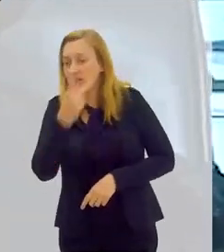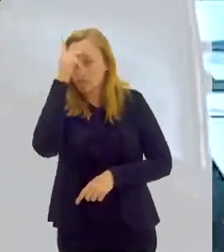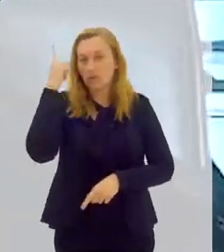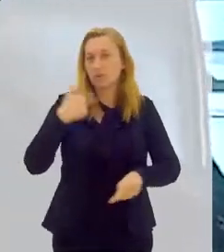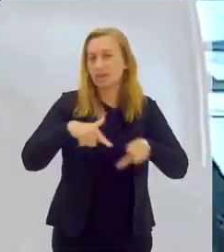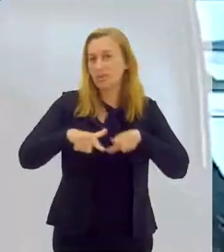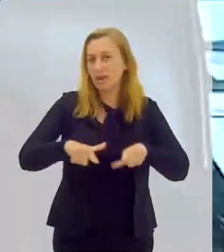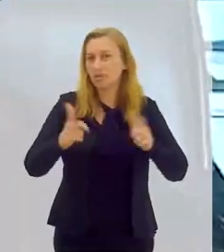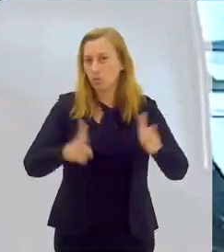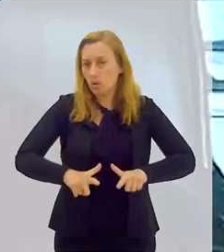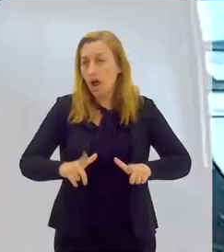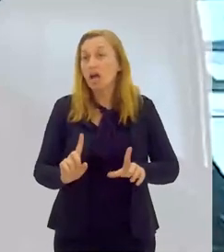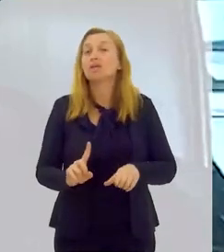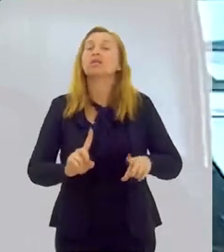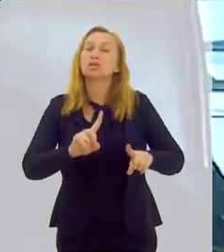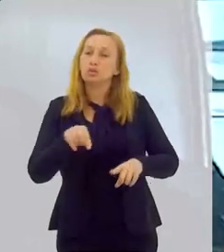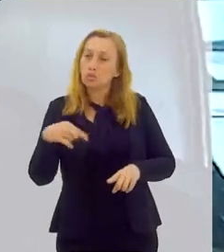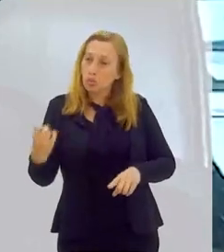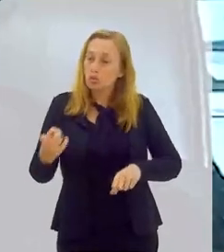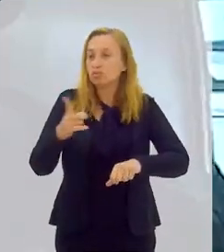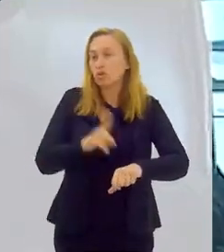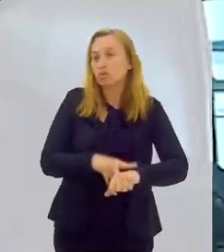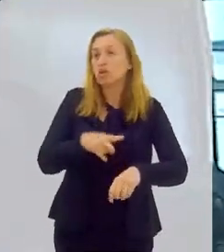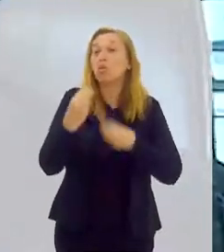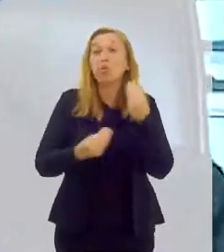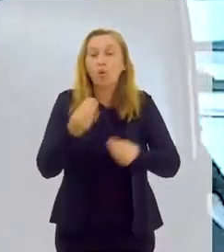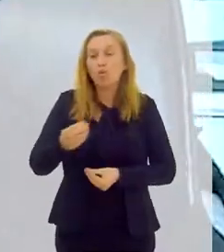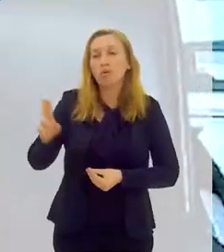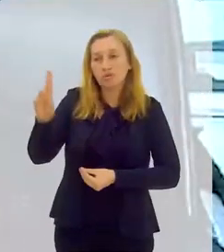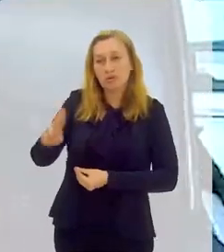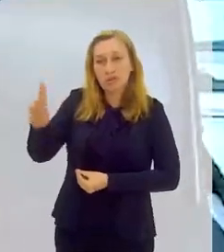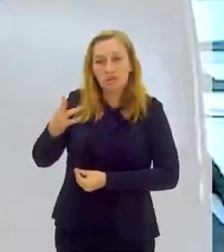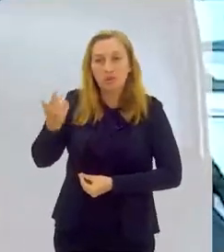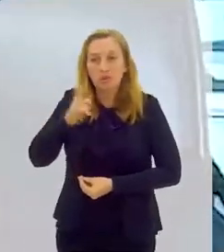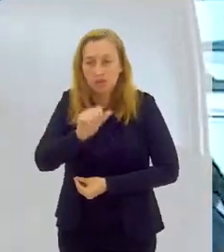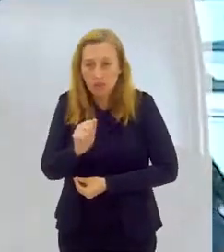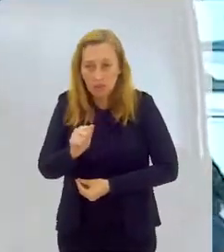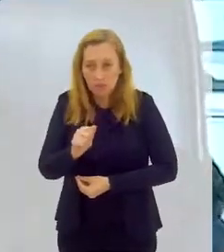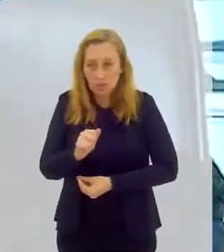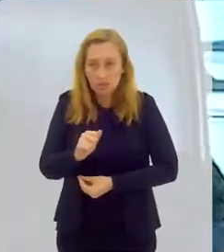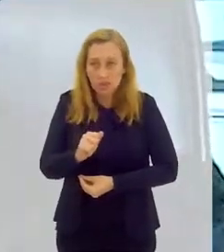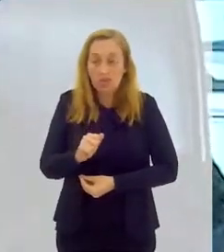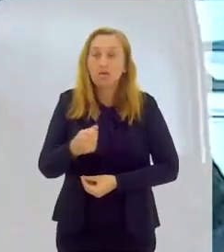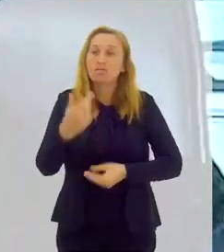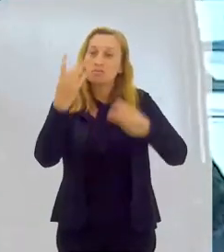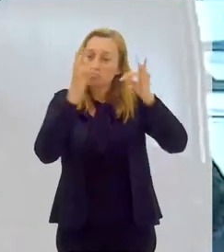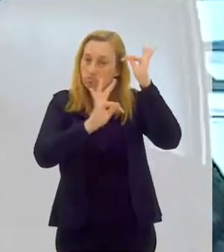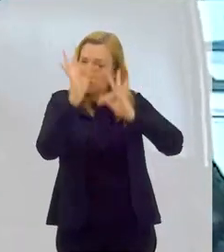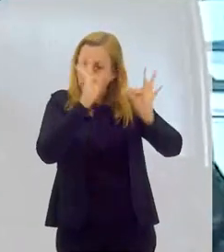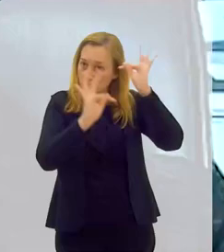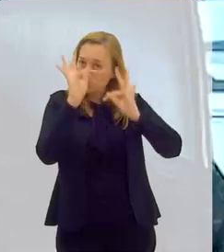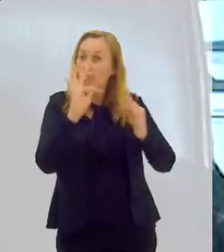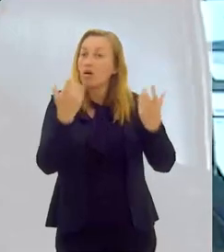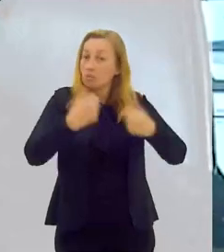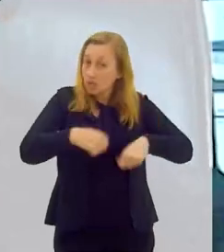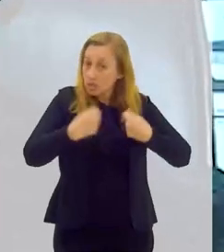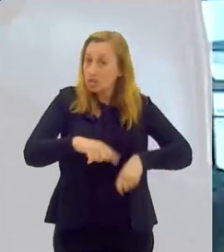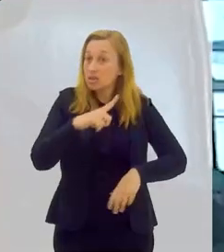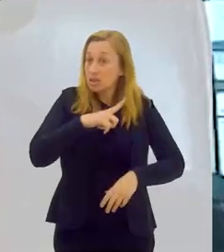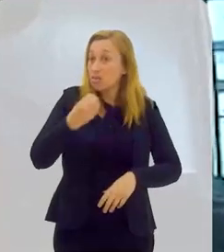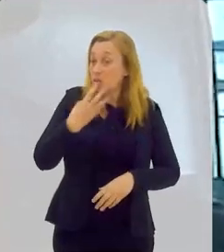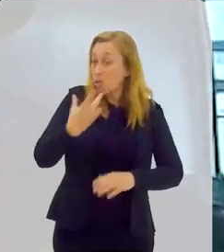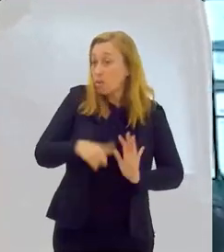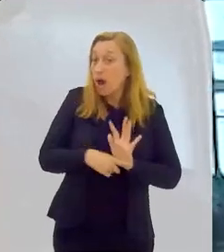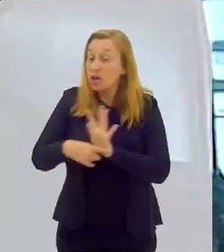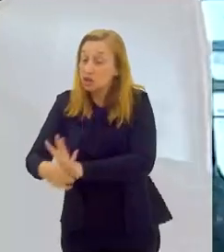suficiente para poder trabalhar. E, por outro lado, como é que as universidades conseguem ter, ou conseguimos ter uma tecnologia que consiga